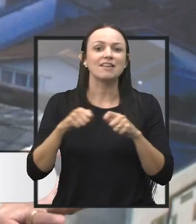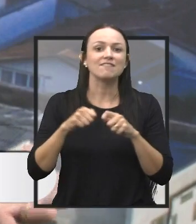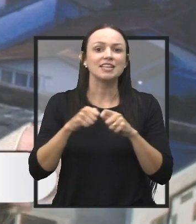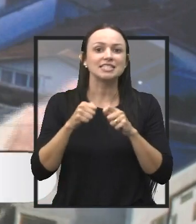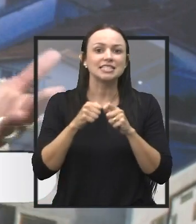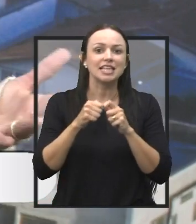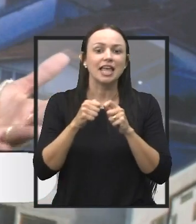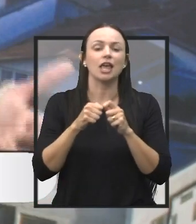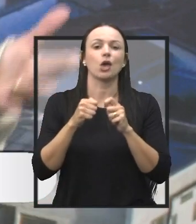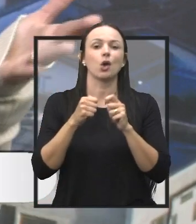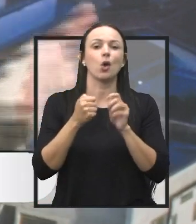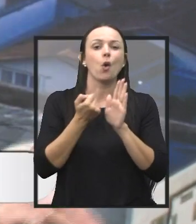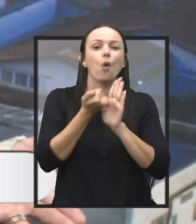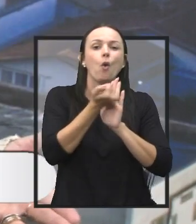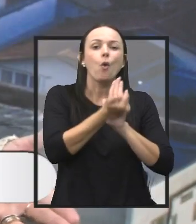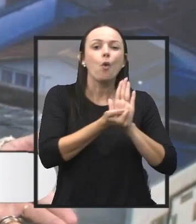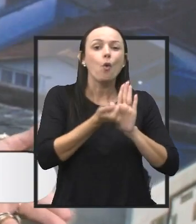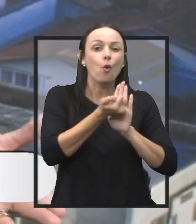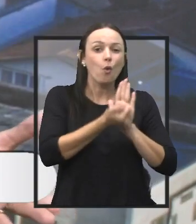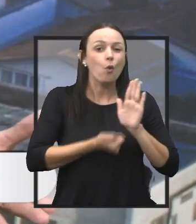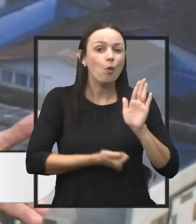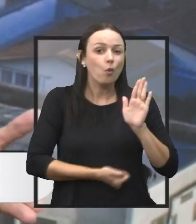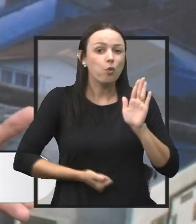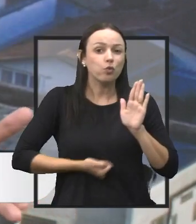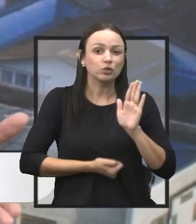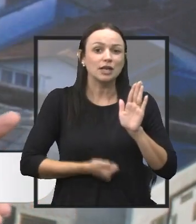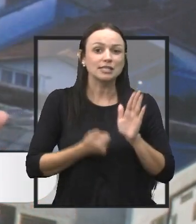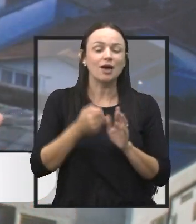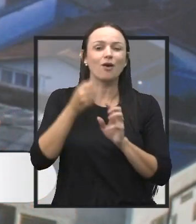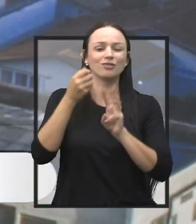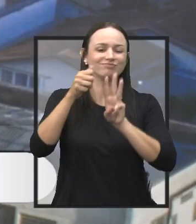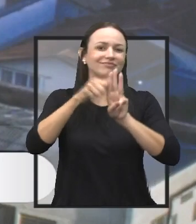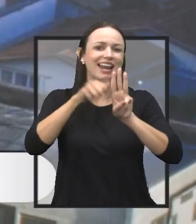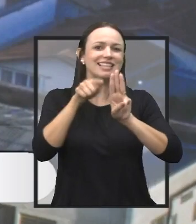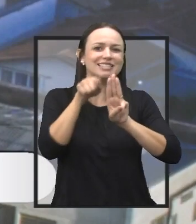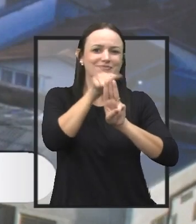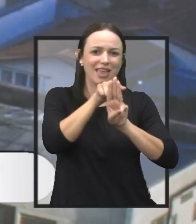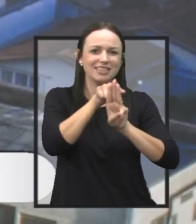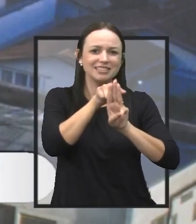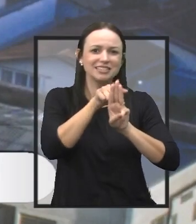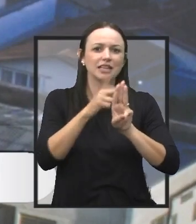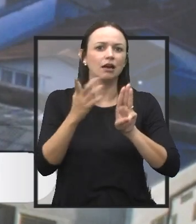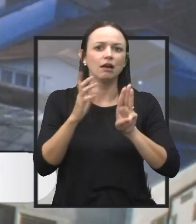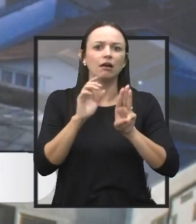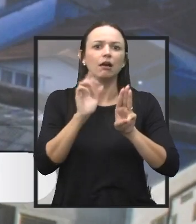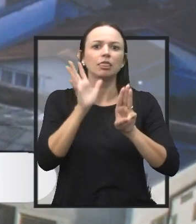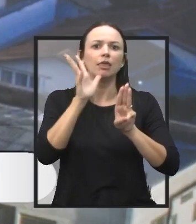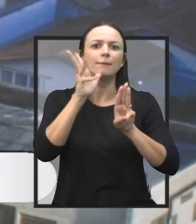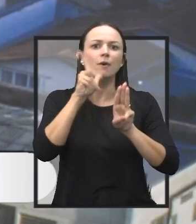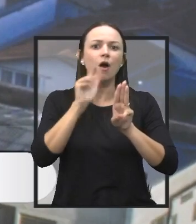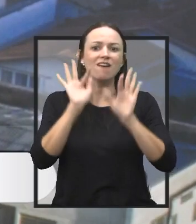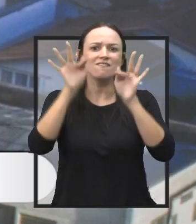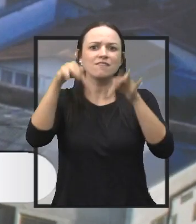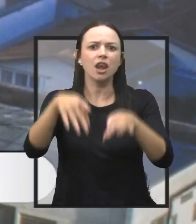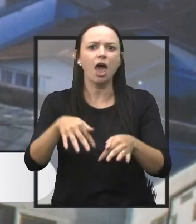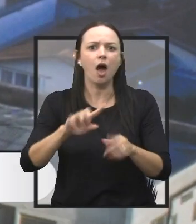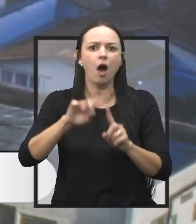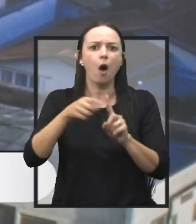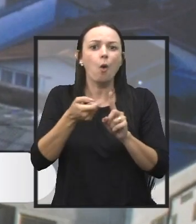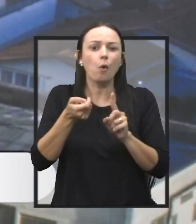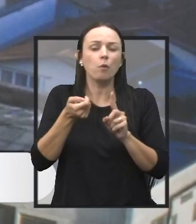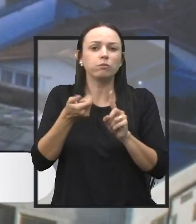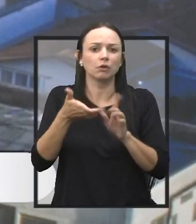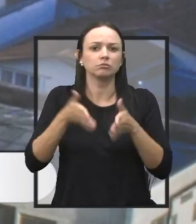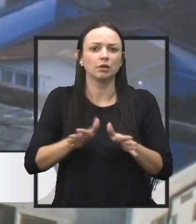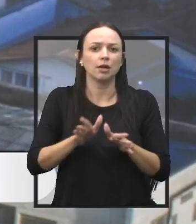do primeiro trimestre e estão sendo chamadas no final da gestação. Então a mãe está fazendo na rede